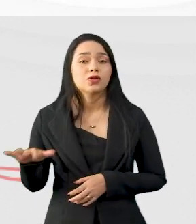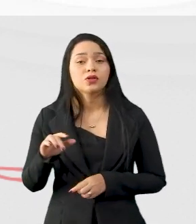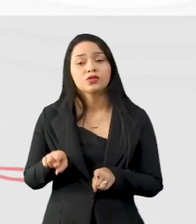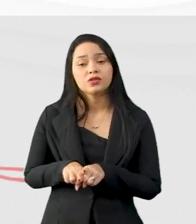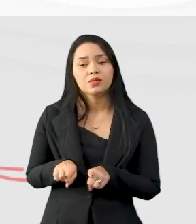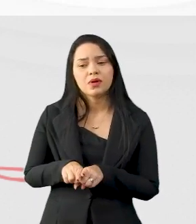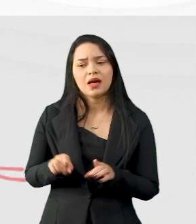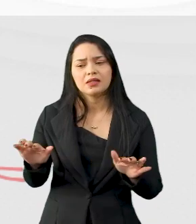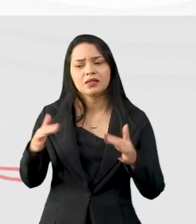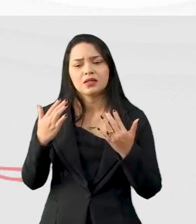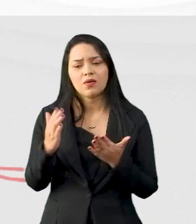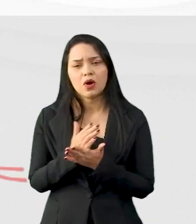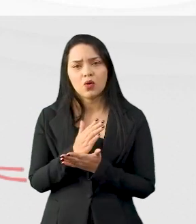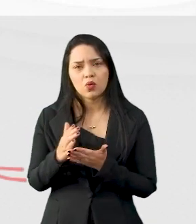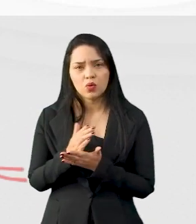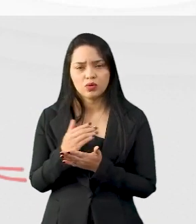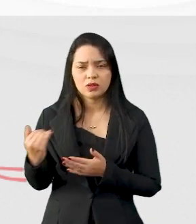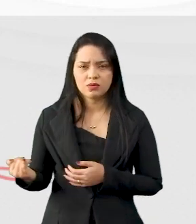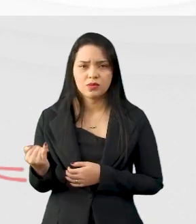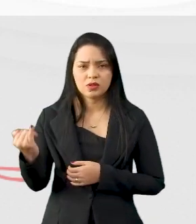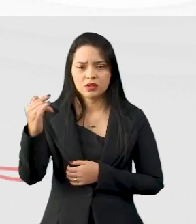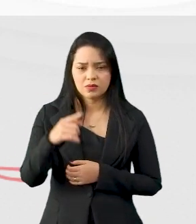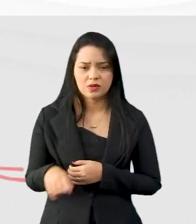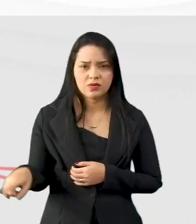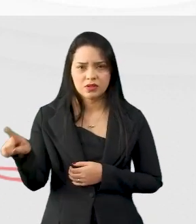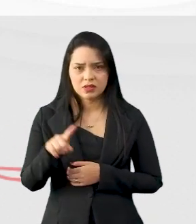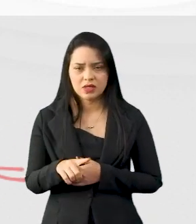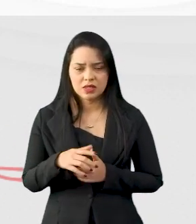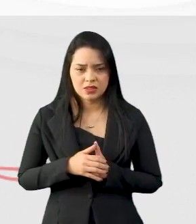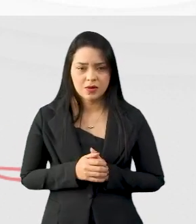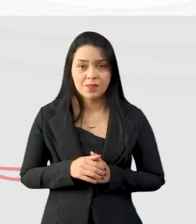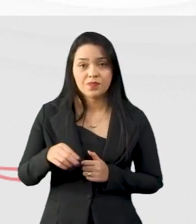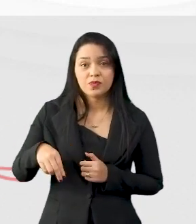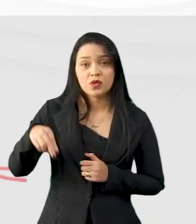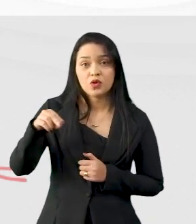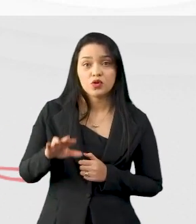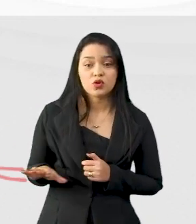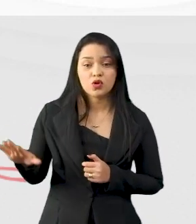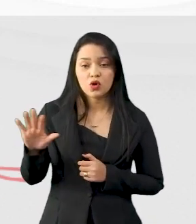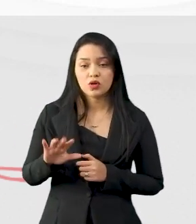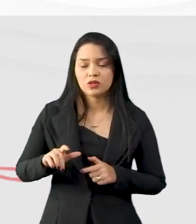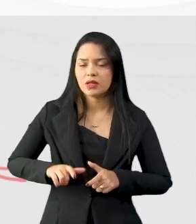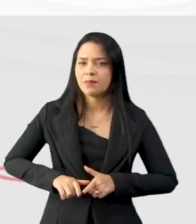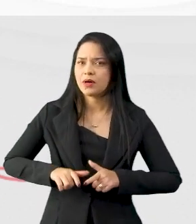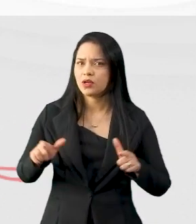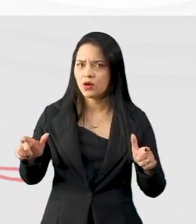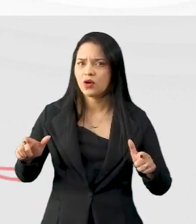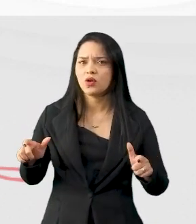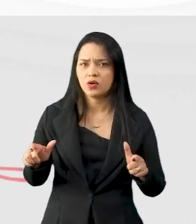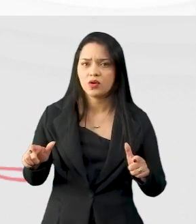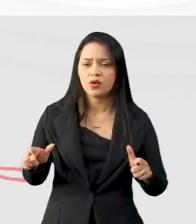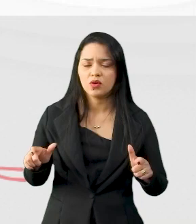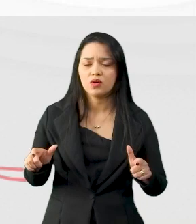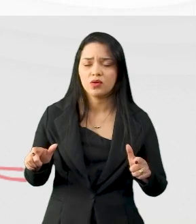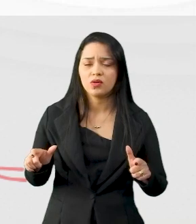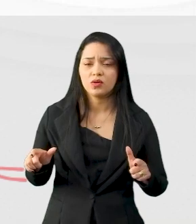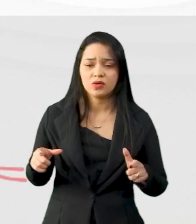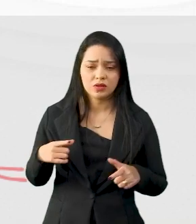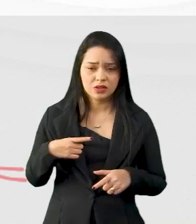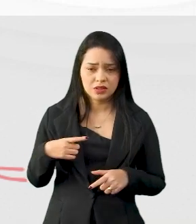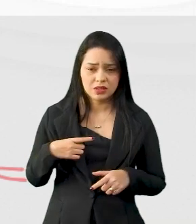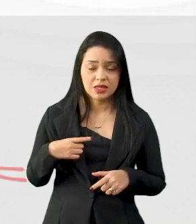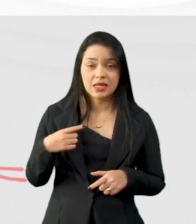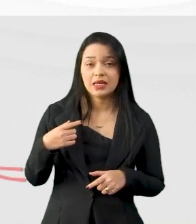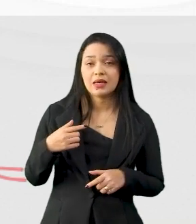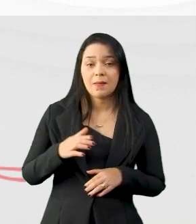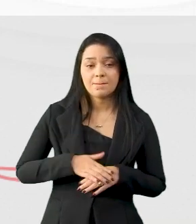chamo a atenção a alguns pontos importantes para você. A região norte, que é a maior região em tamanho de território, que